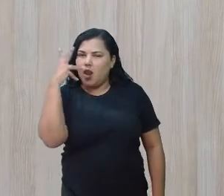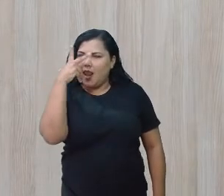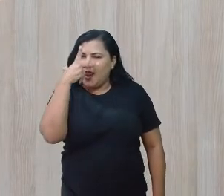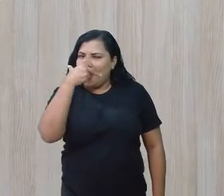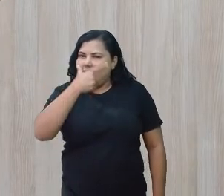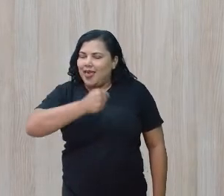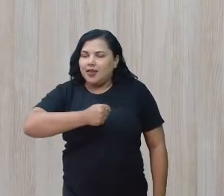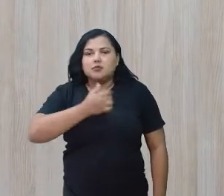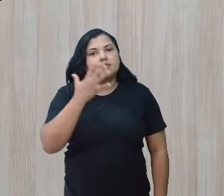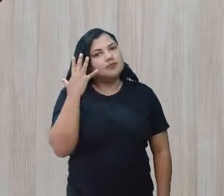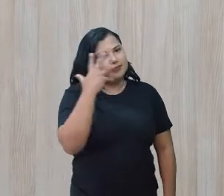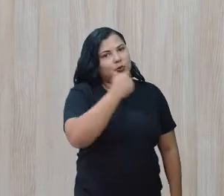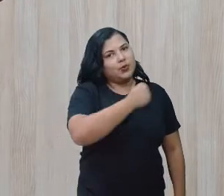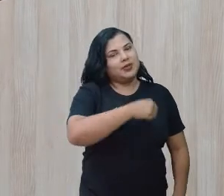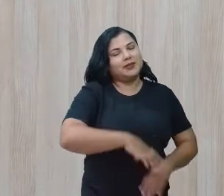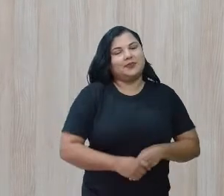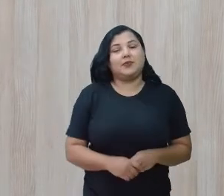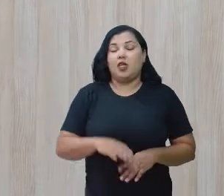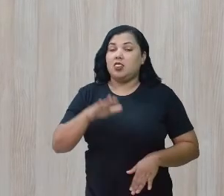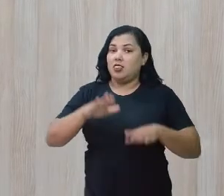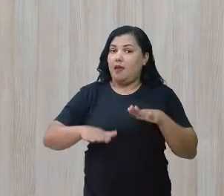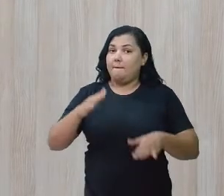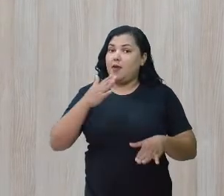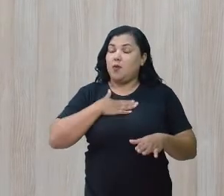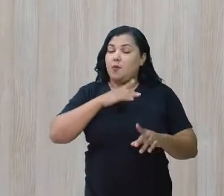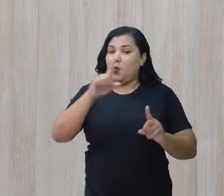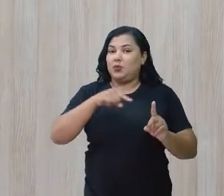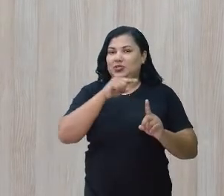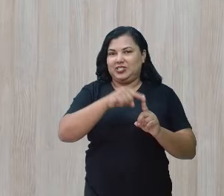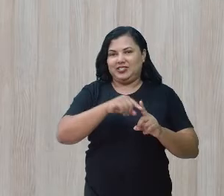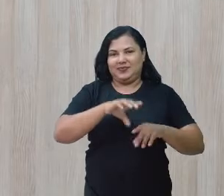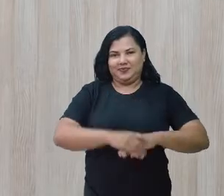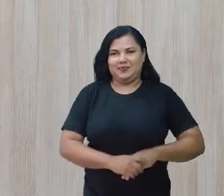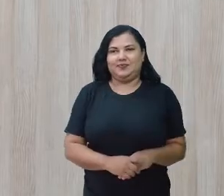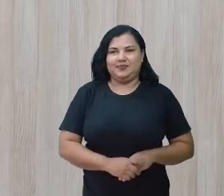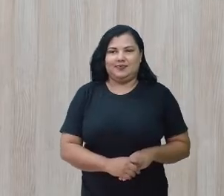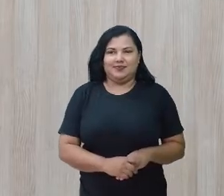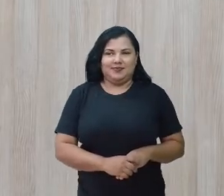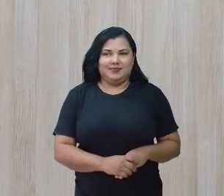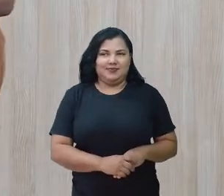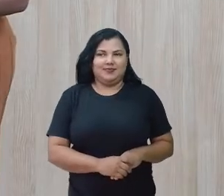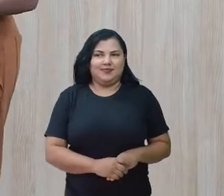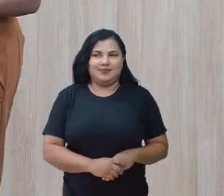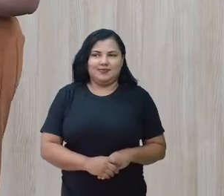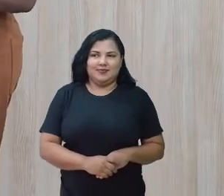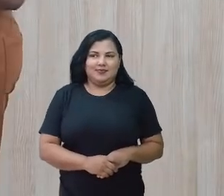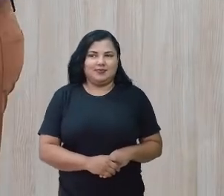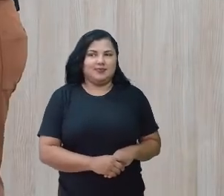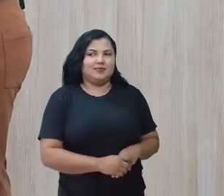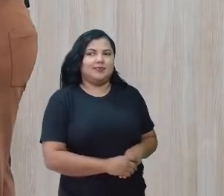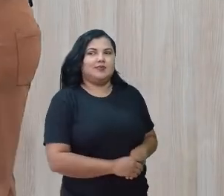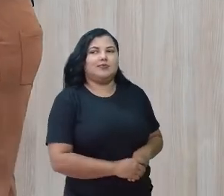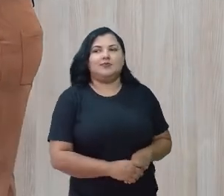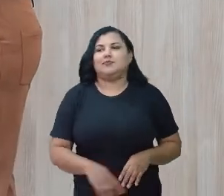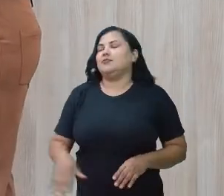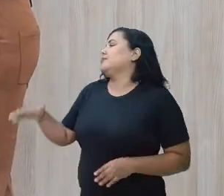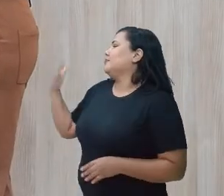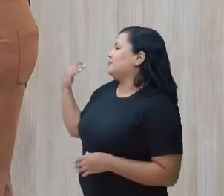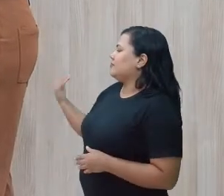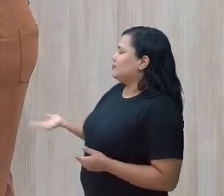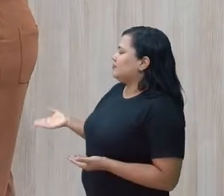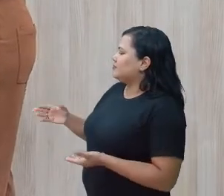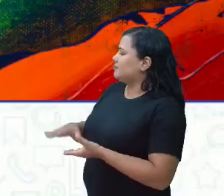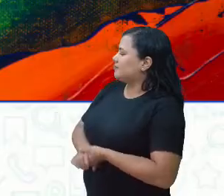Então, dependendo da minha intenção, eu adequo a minha linguagem. Ó, os adjetivos que